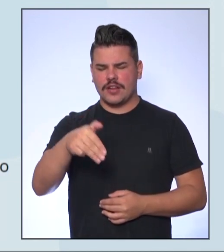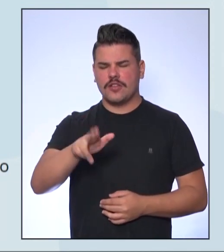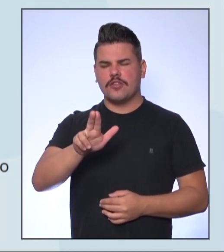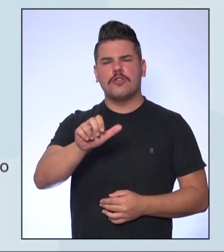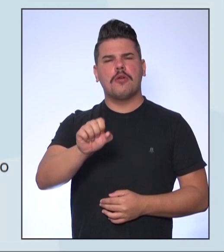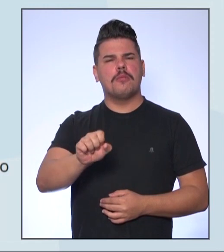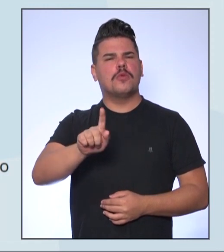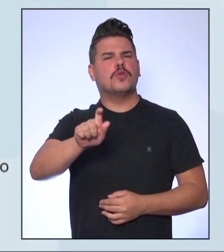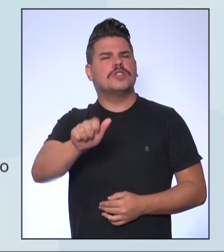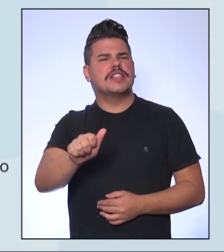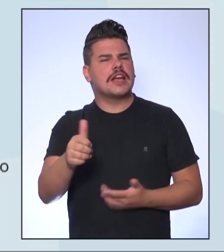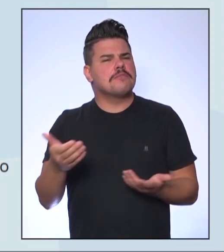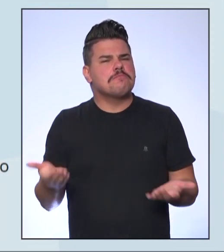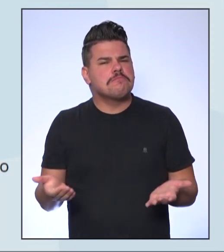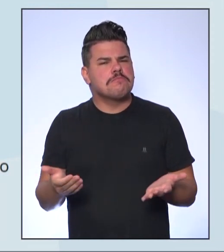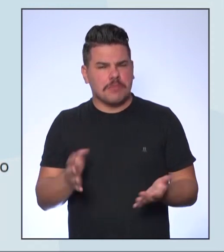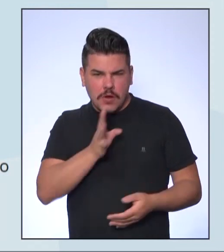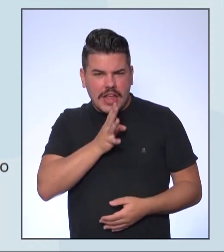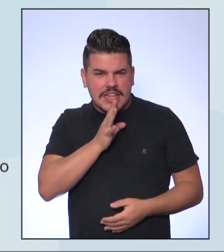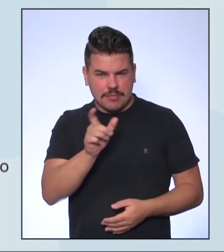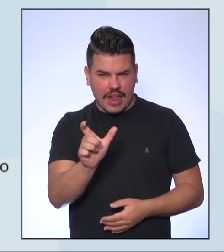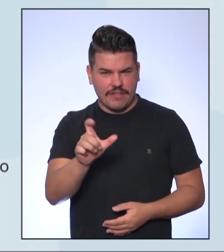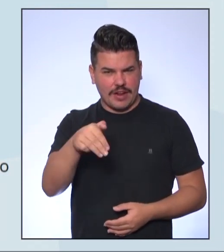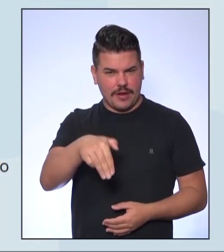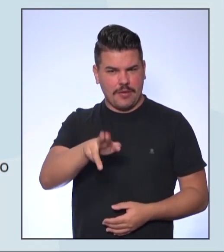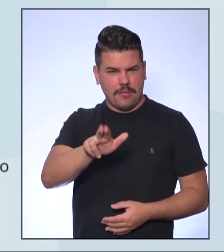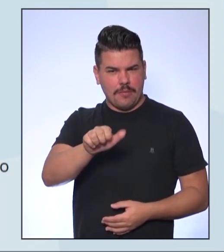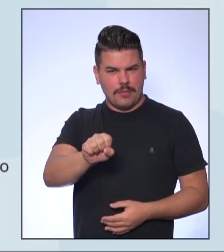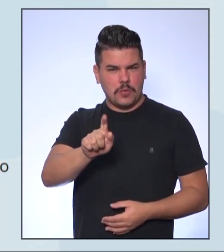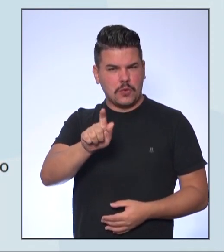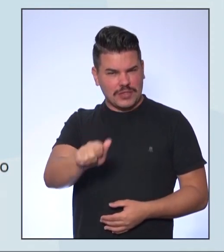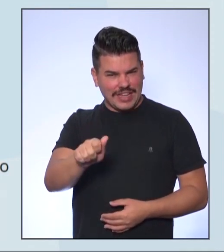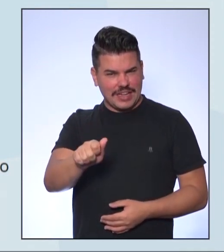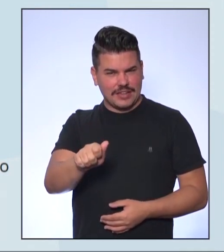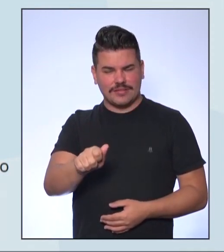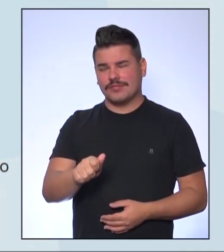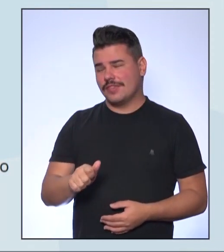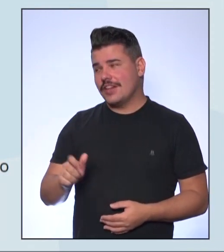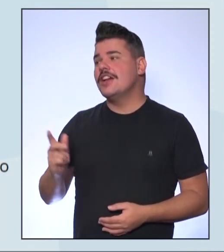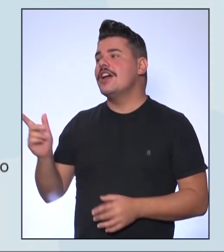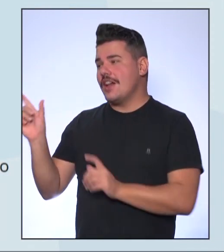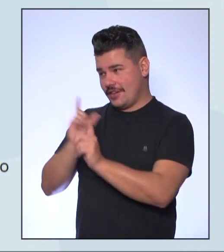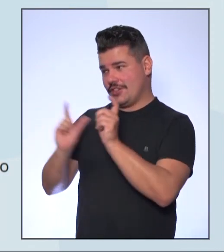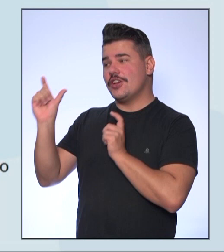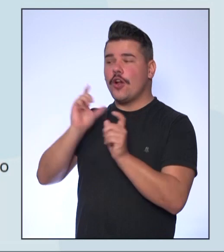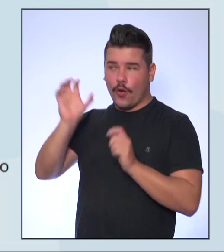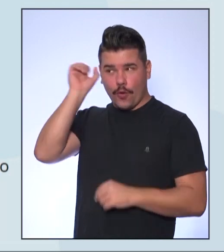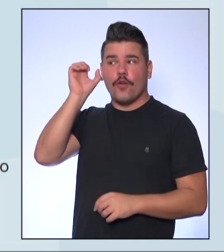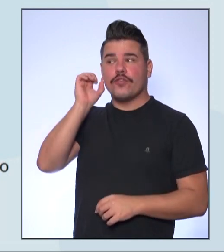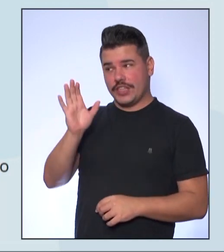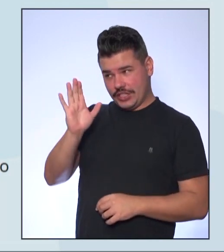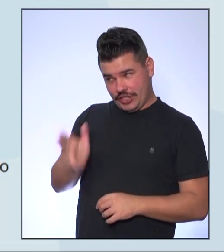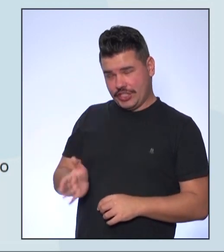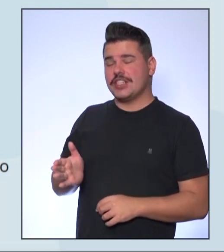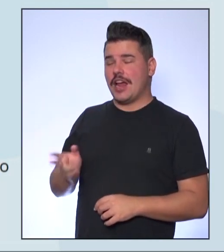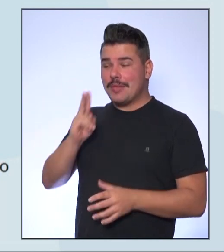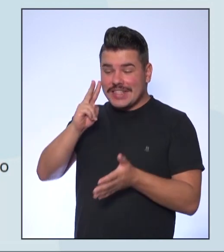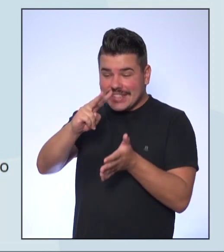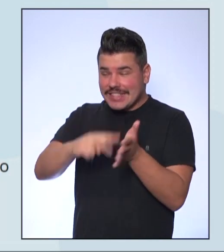Musga? Você já ouviu essa palavra? Musga? É. Ouvi, já ouvi. Escrito, Não. não, ainda